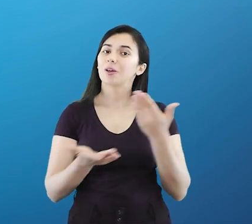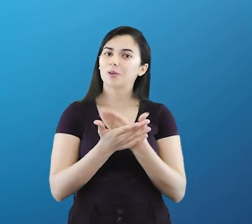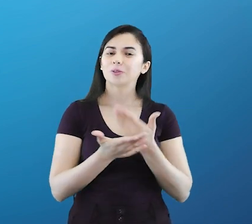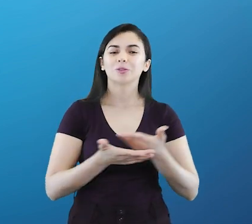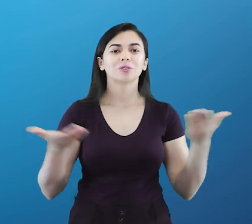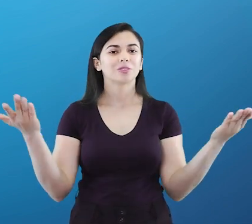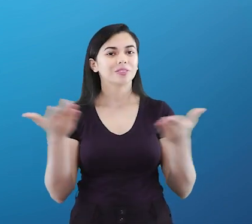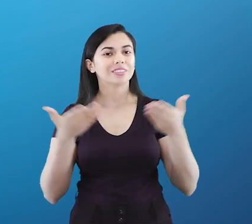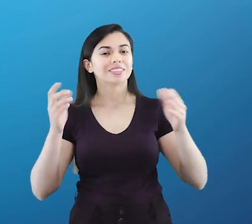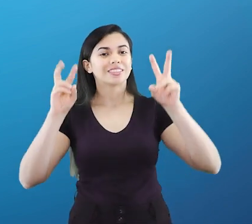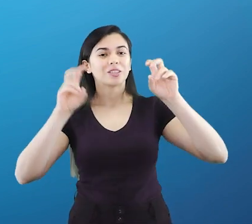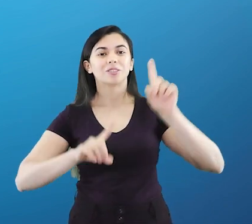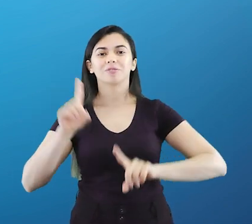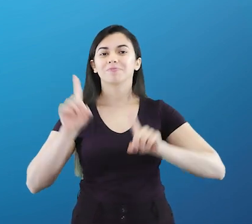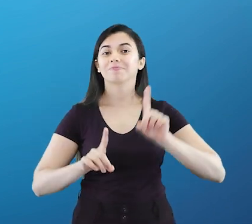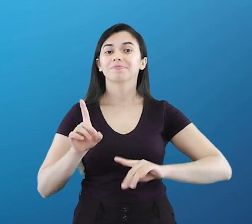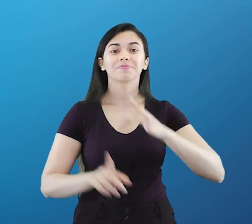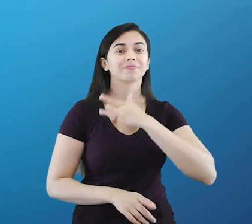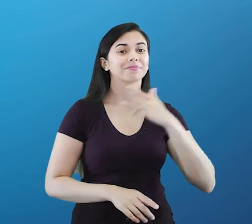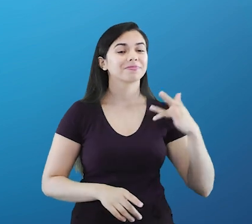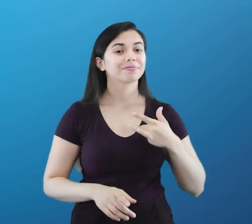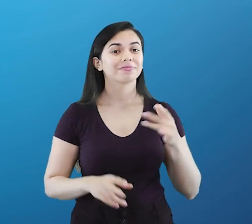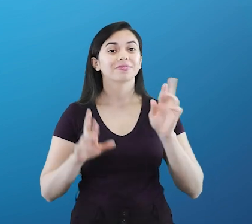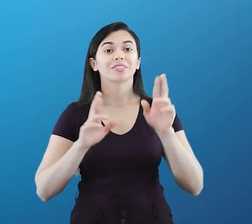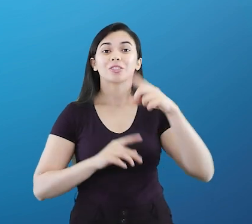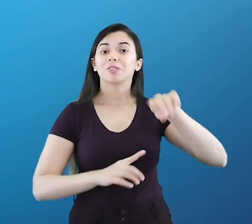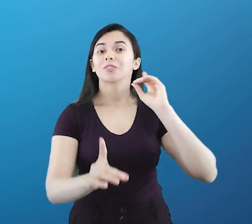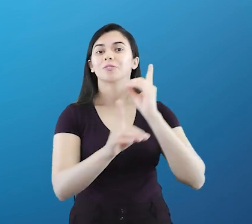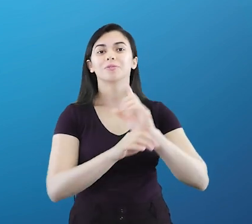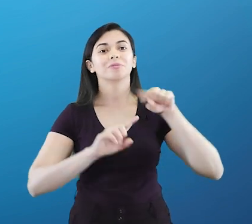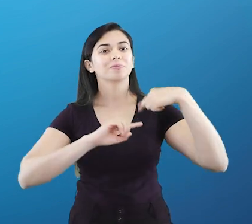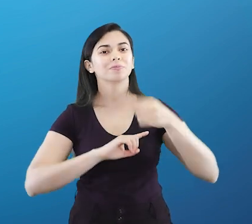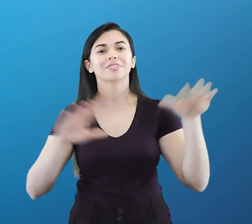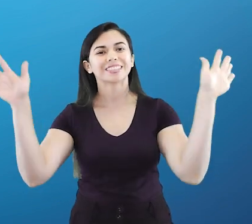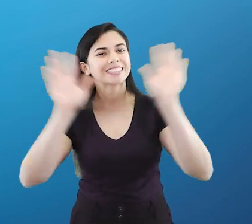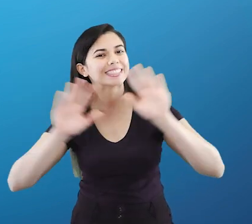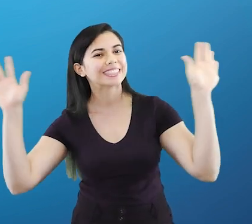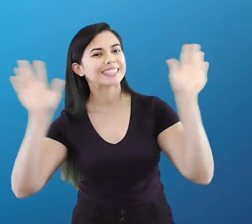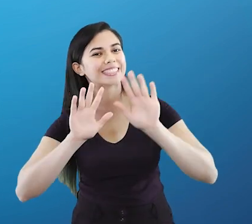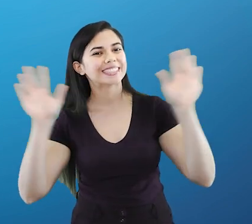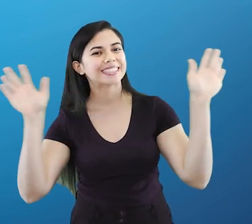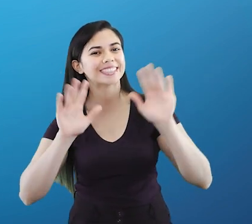Essa foi a nossa aula sobre indicadores de saúde. Eu espero você em uma próxima. Tchau!